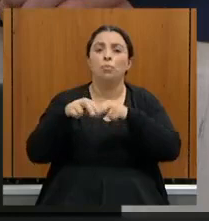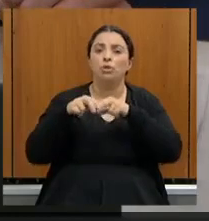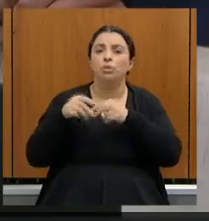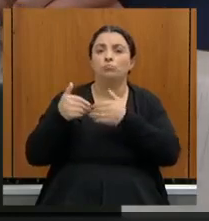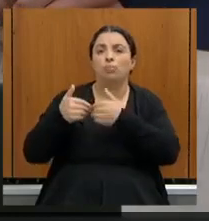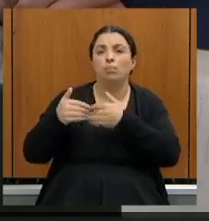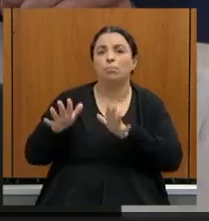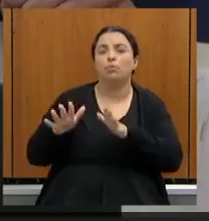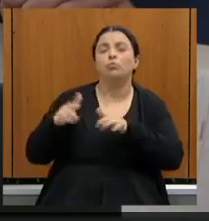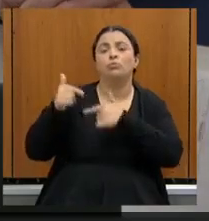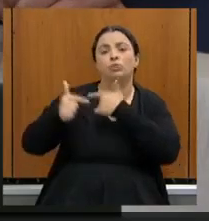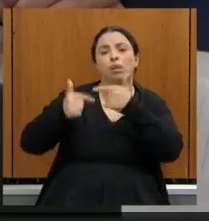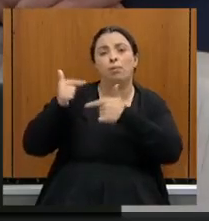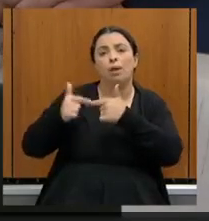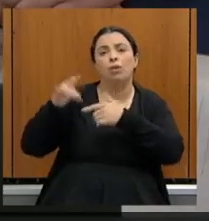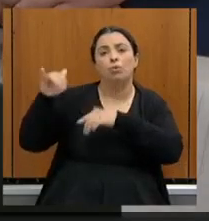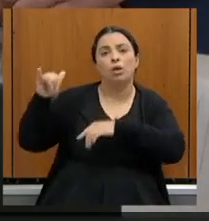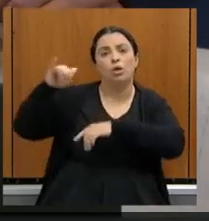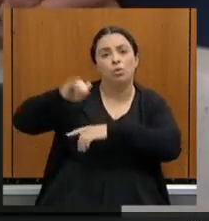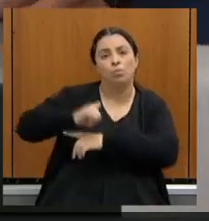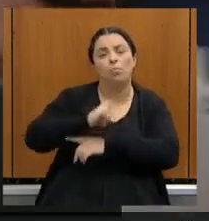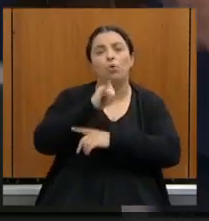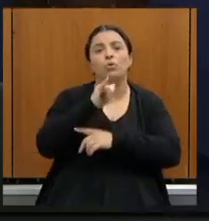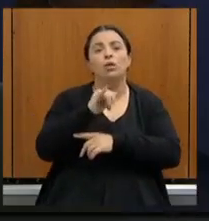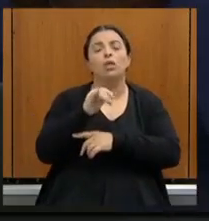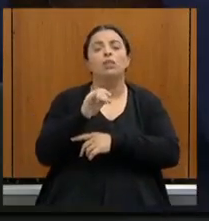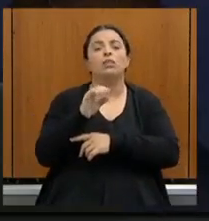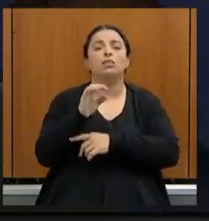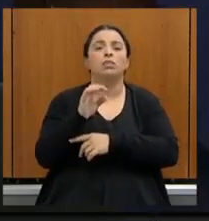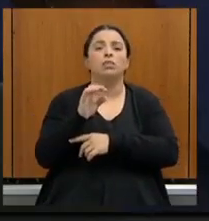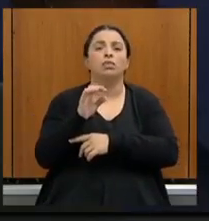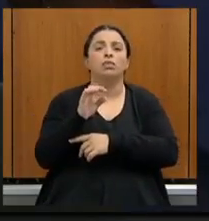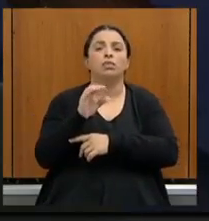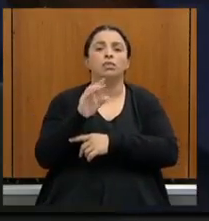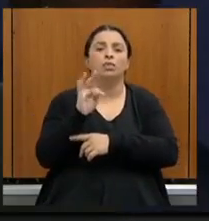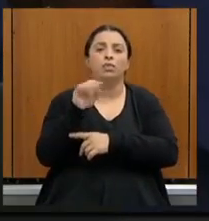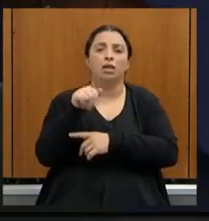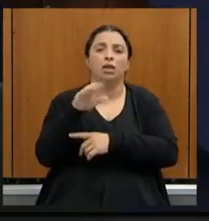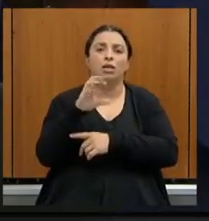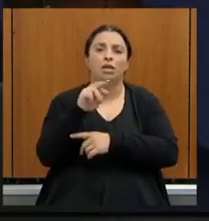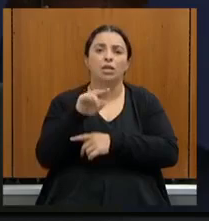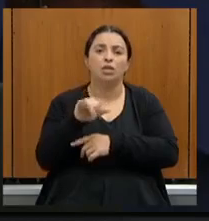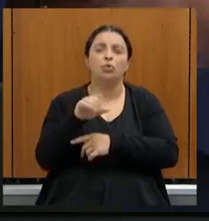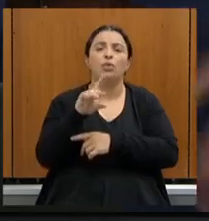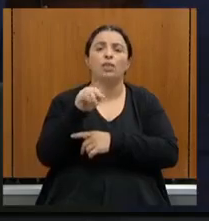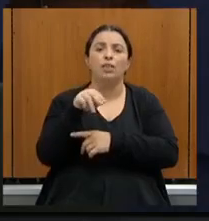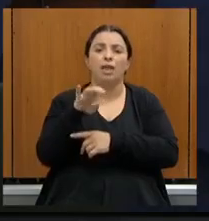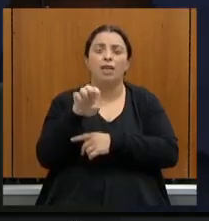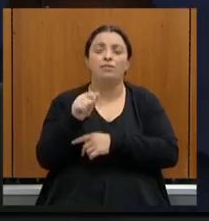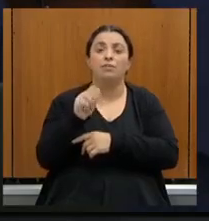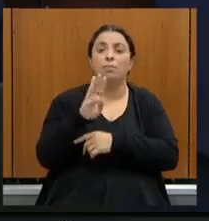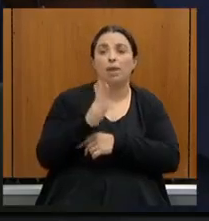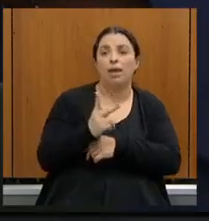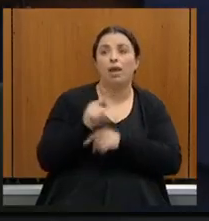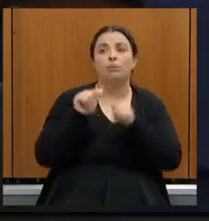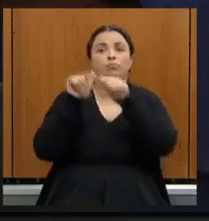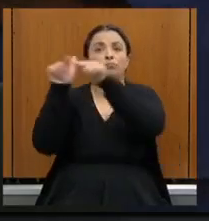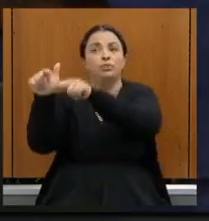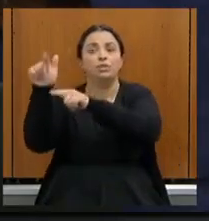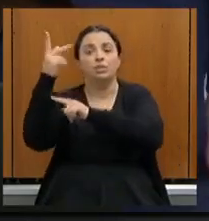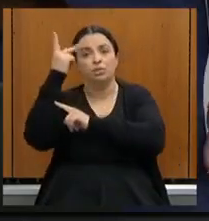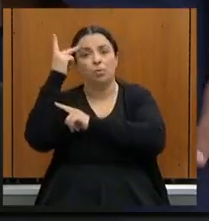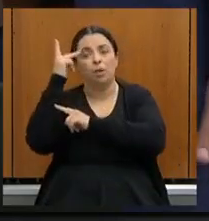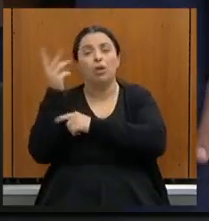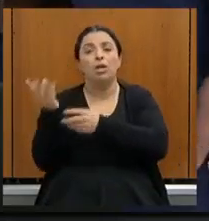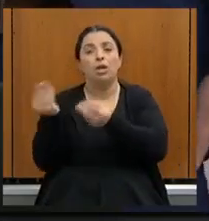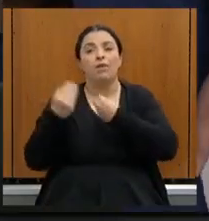aeroporto internacional Tancredo Neves por meio da oferta da rota Belo Horizonte São Paulo a qual trará impactos